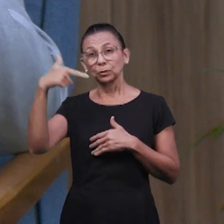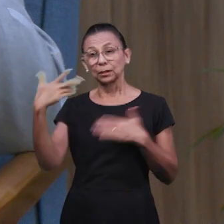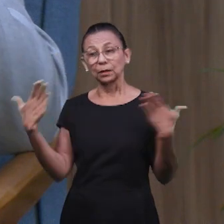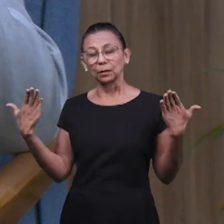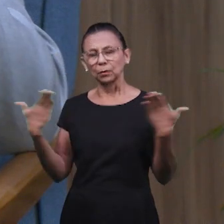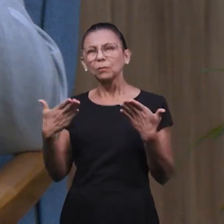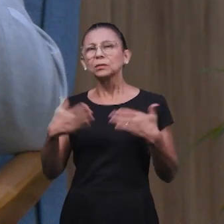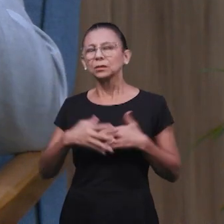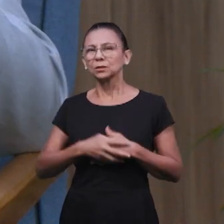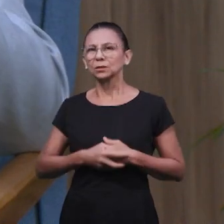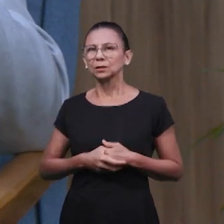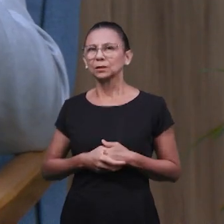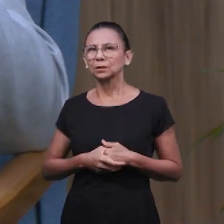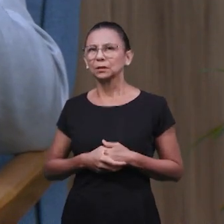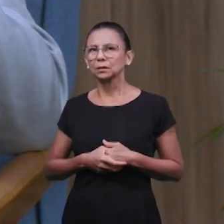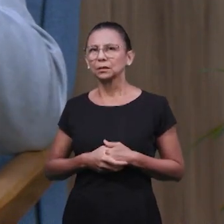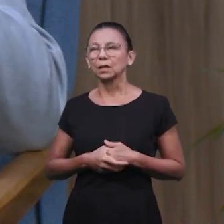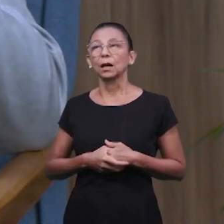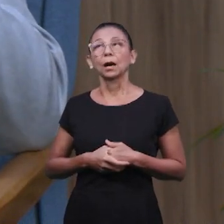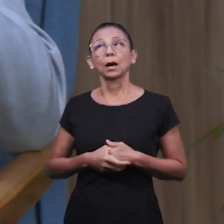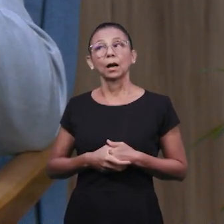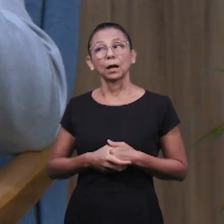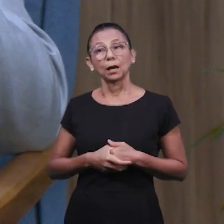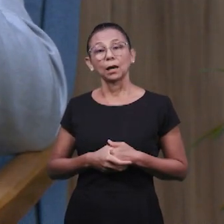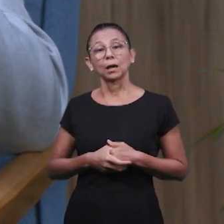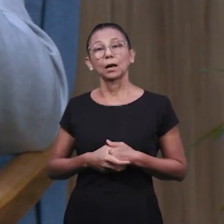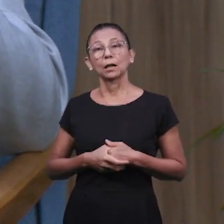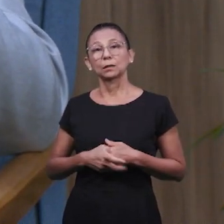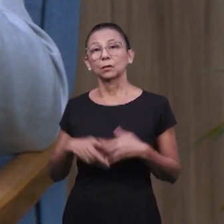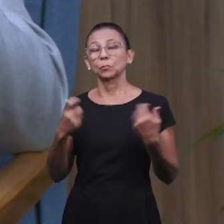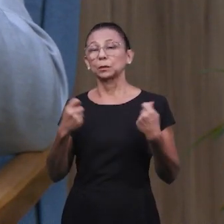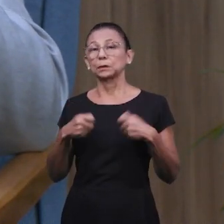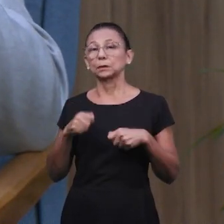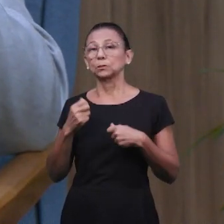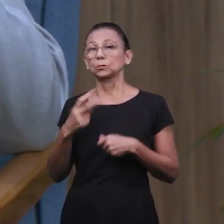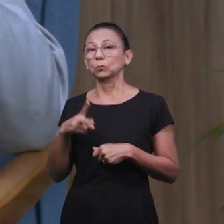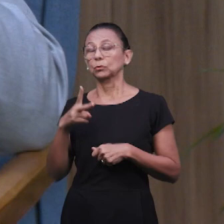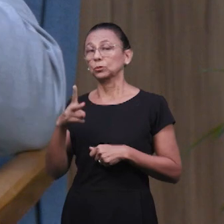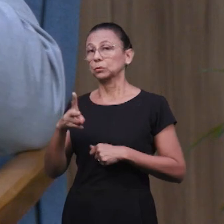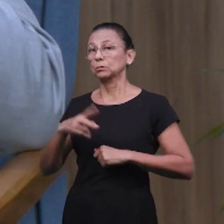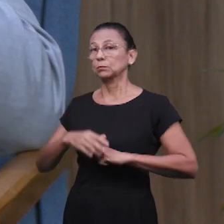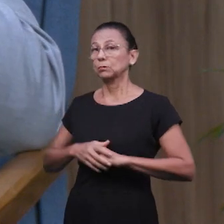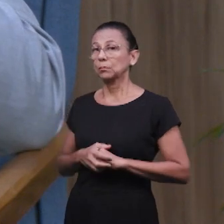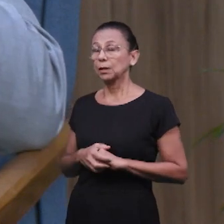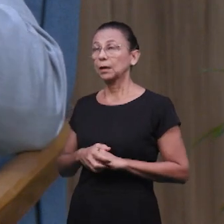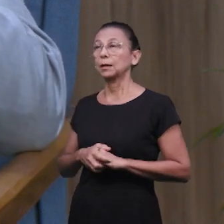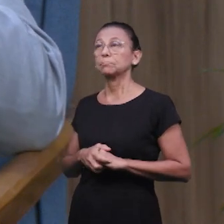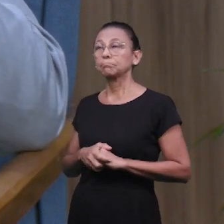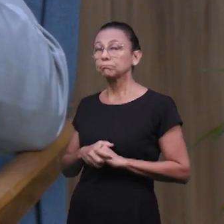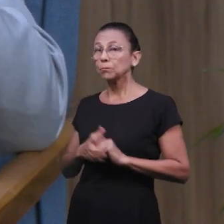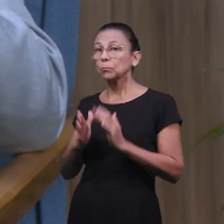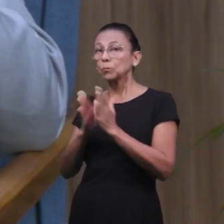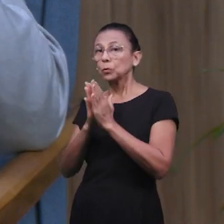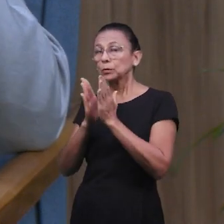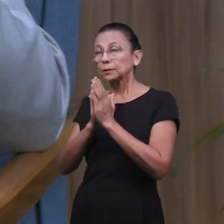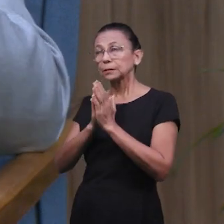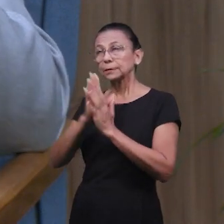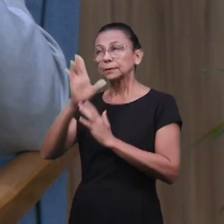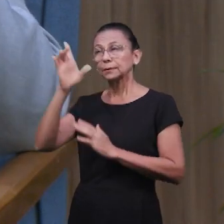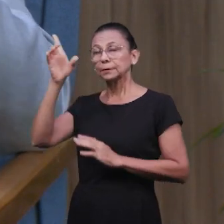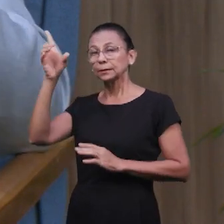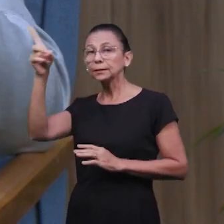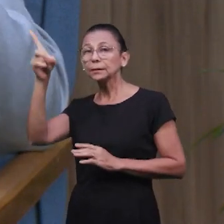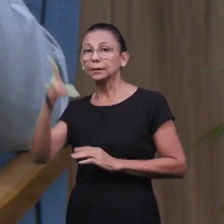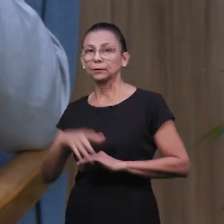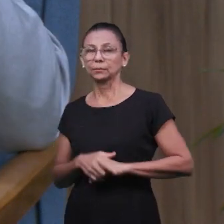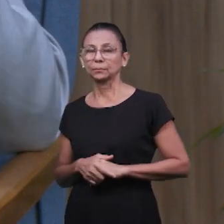preciso buscar a Ele. Nós precisamos entender isso, né? Porque o que o Espírito Santo vai fazendo na vida do